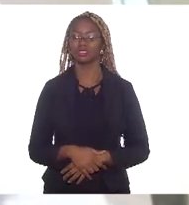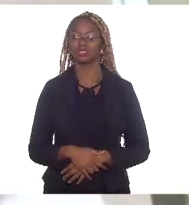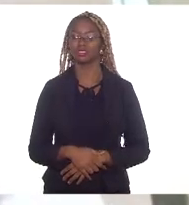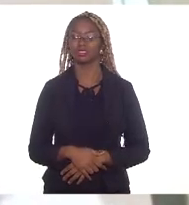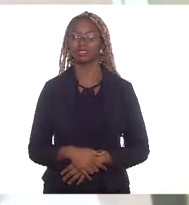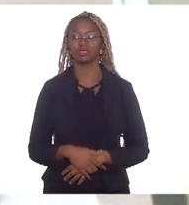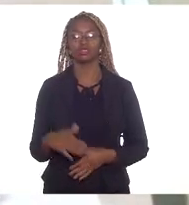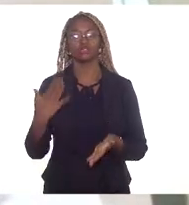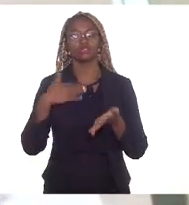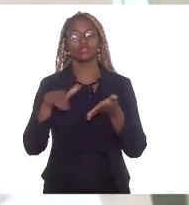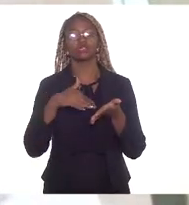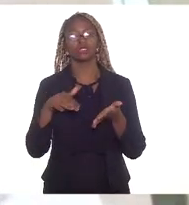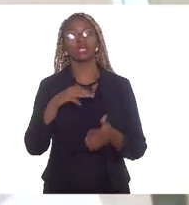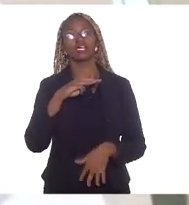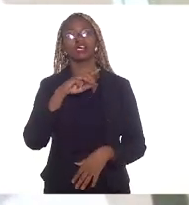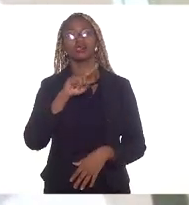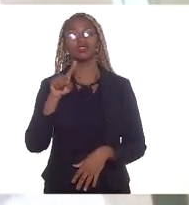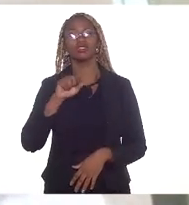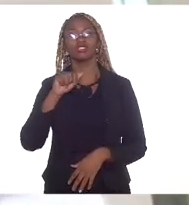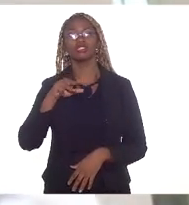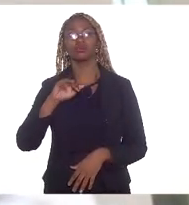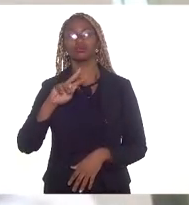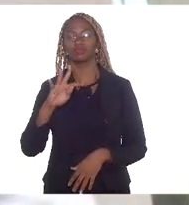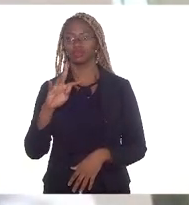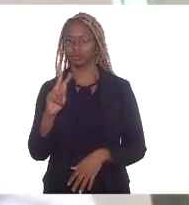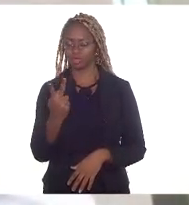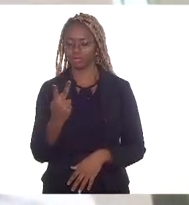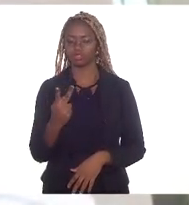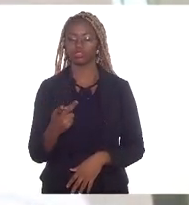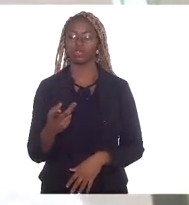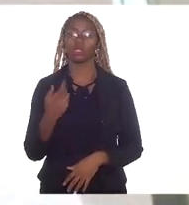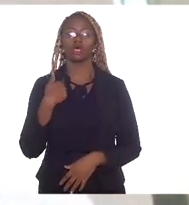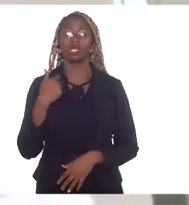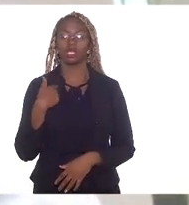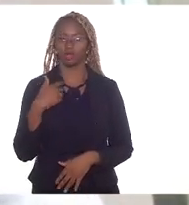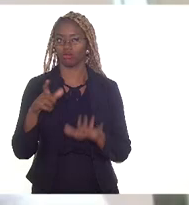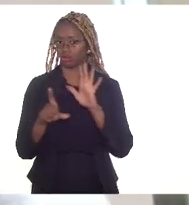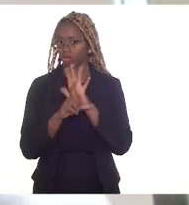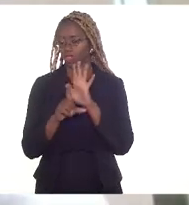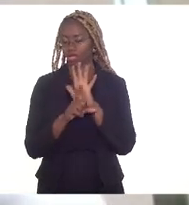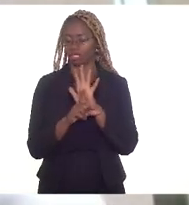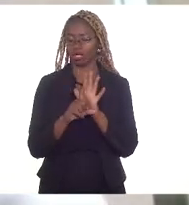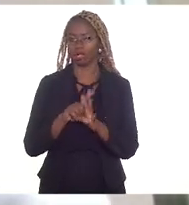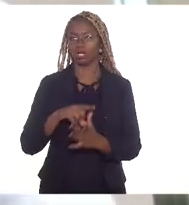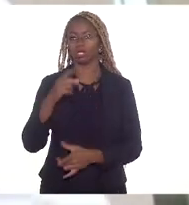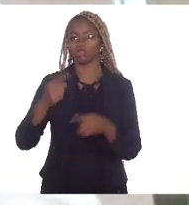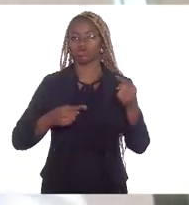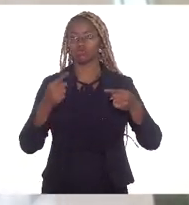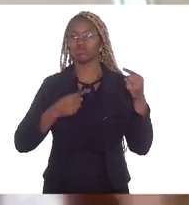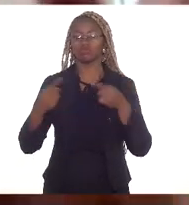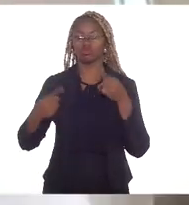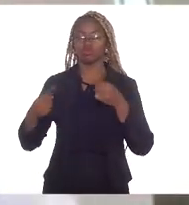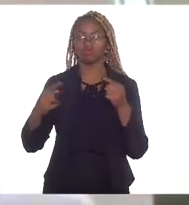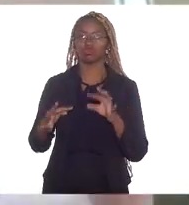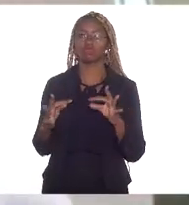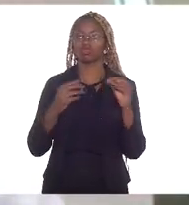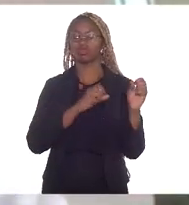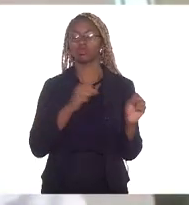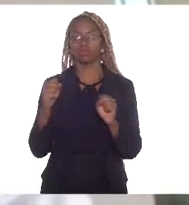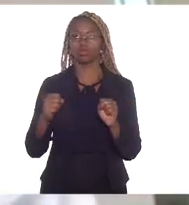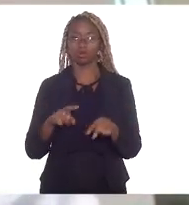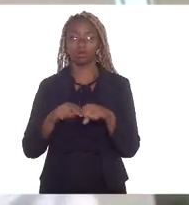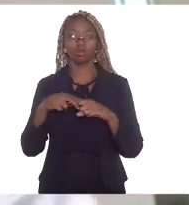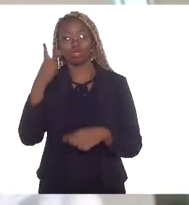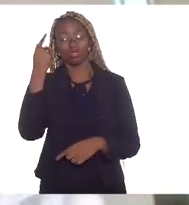Ao secretário Zamit. As leis necessariamente, óbvio, vão ter que ser discutidas com todos os poderes, que o senhor muito bem colocou, até porque é da própria